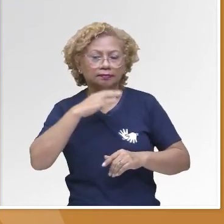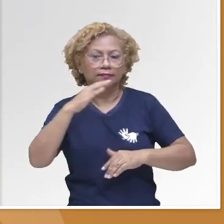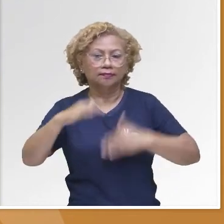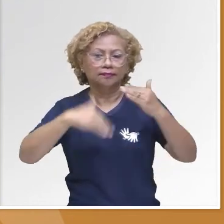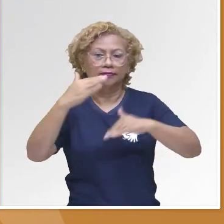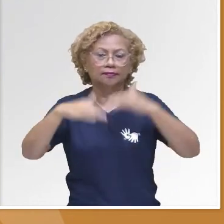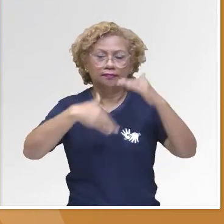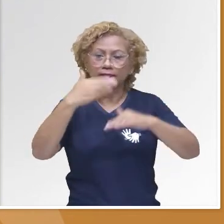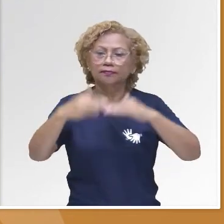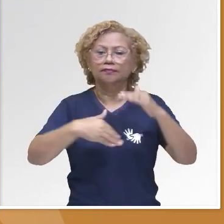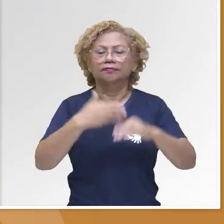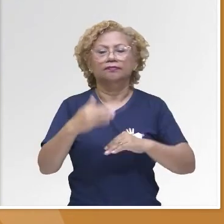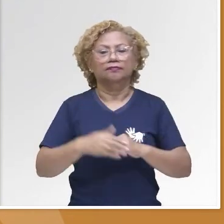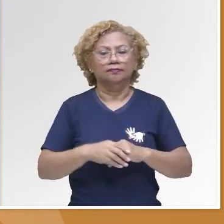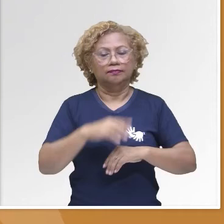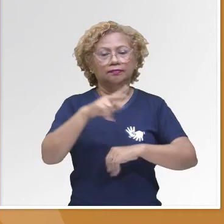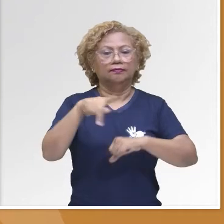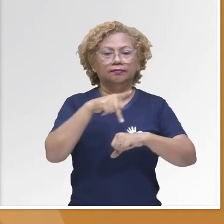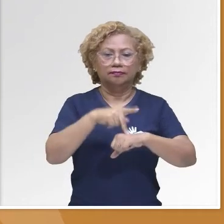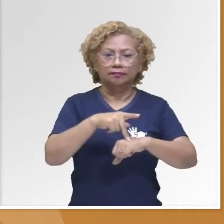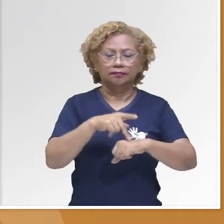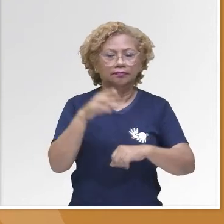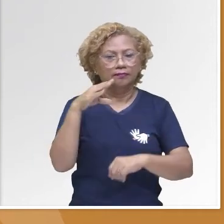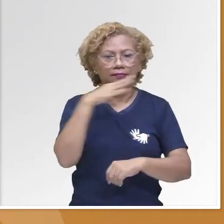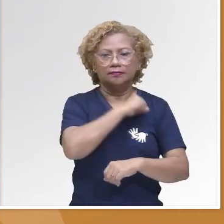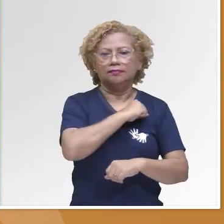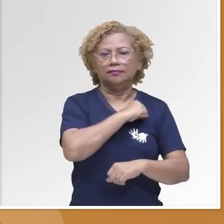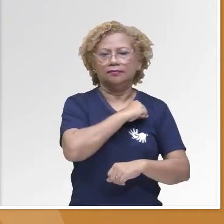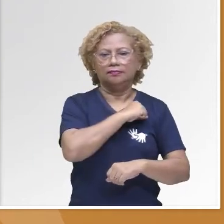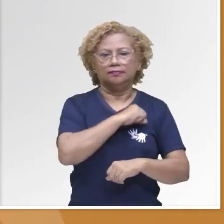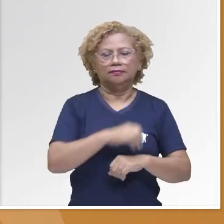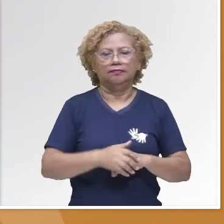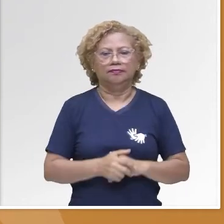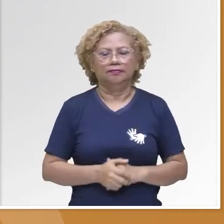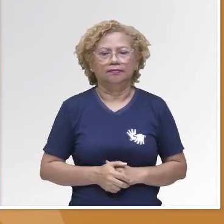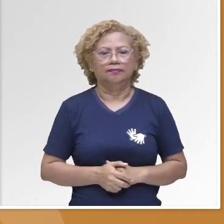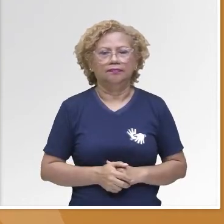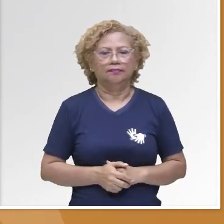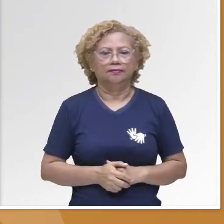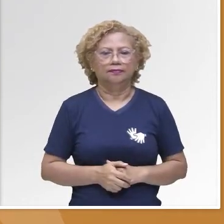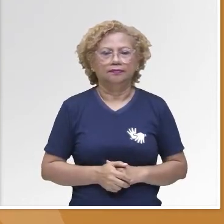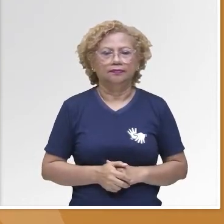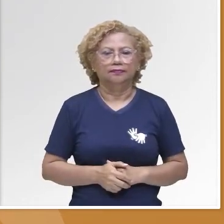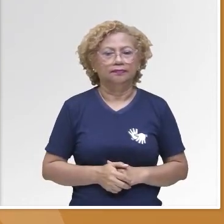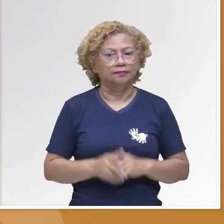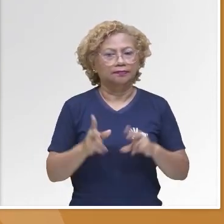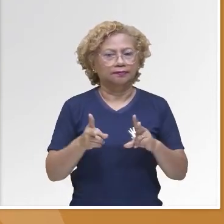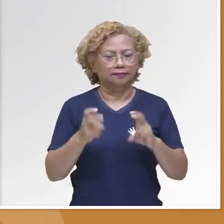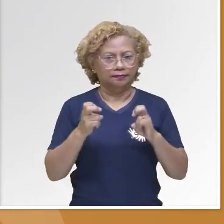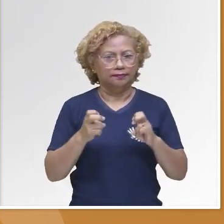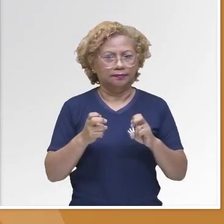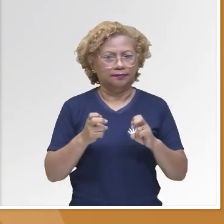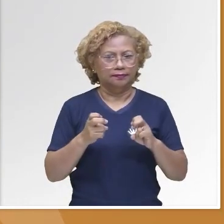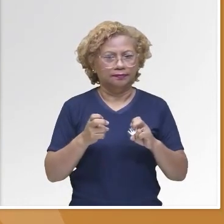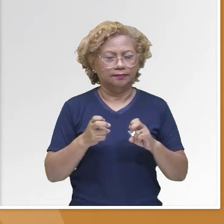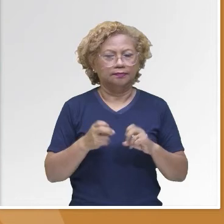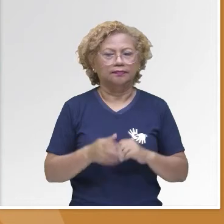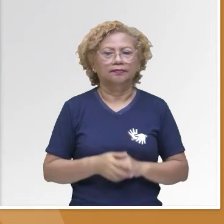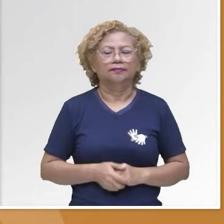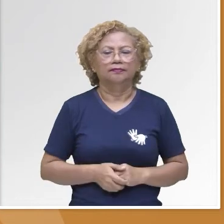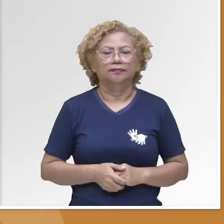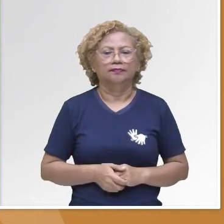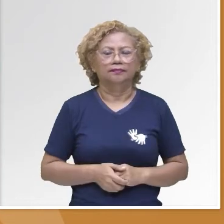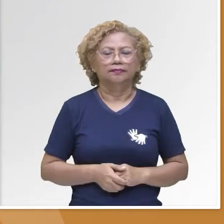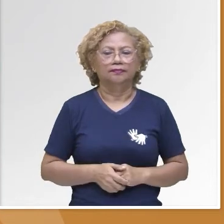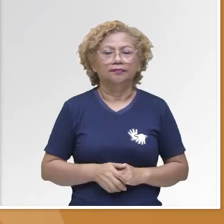de conseguir chegar ao desenvolvimento. Então, olha só, vamos observar um mapa para a